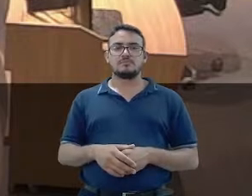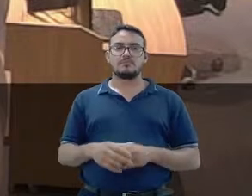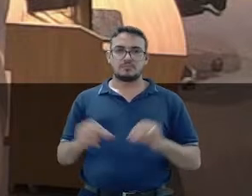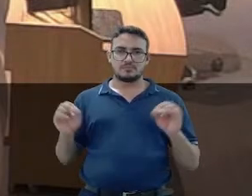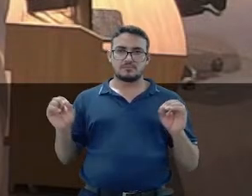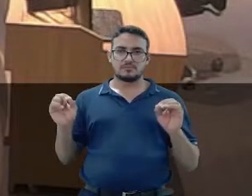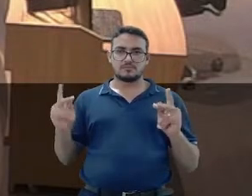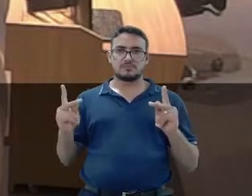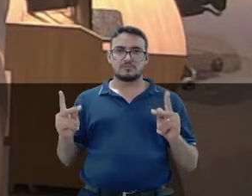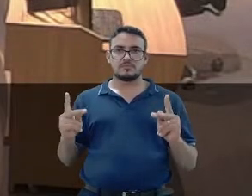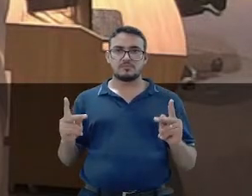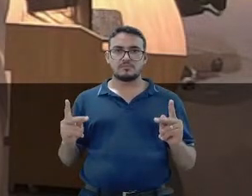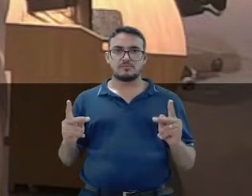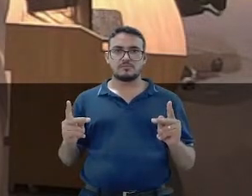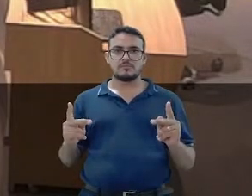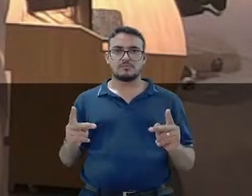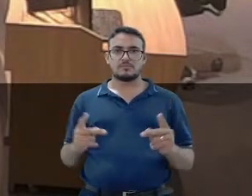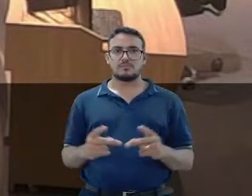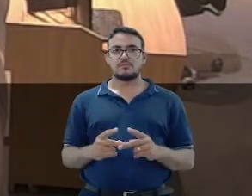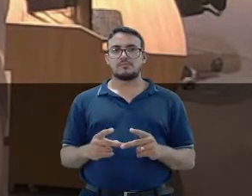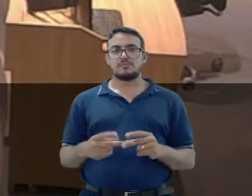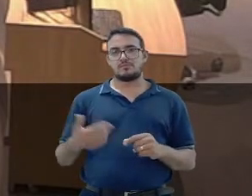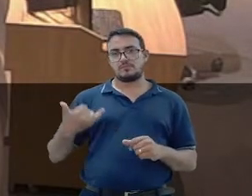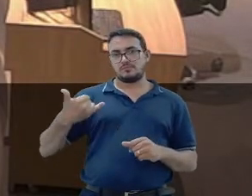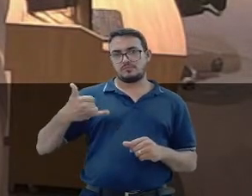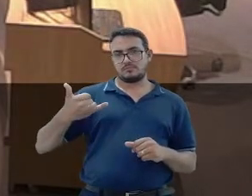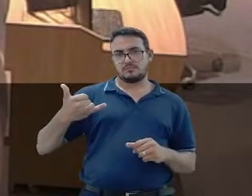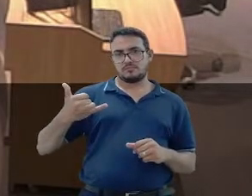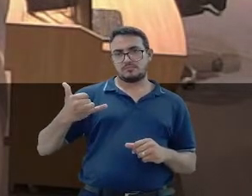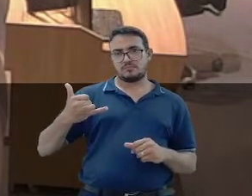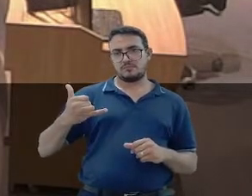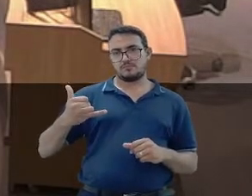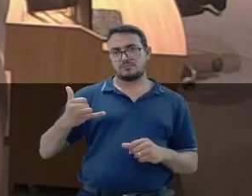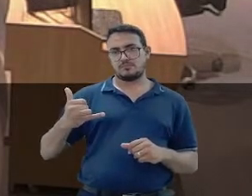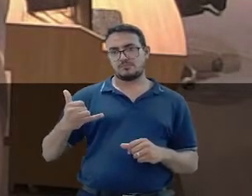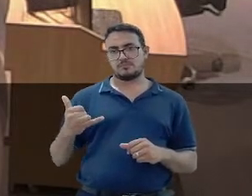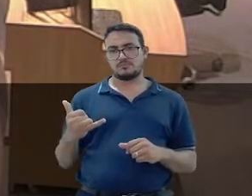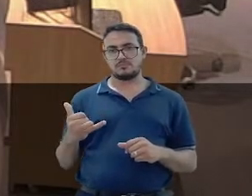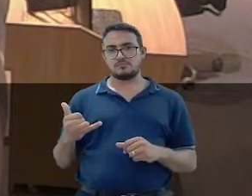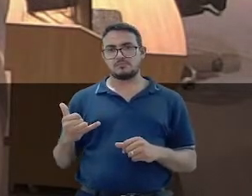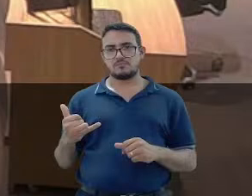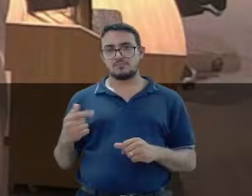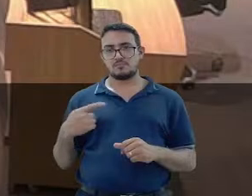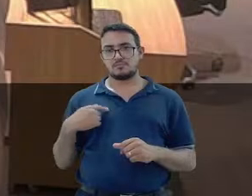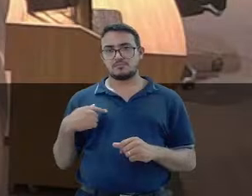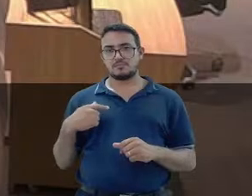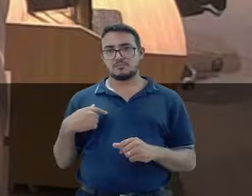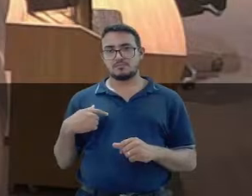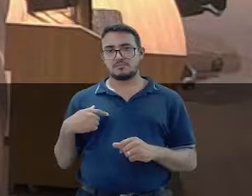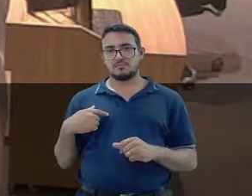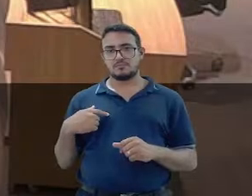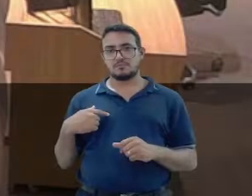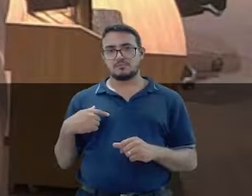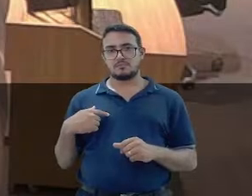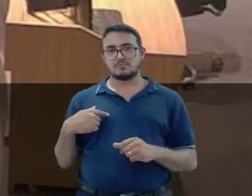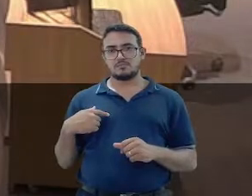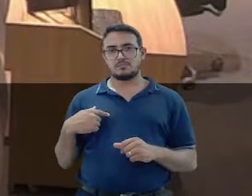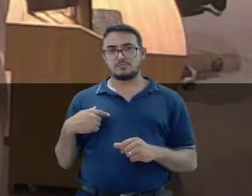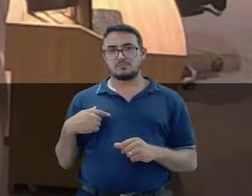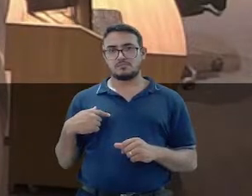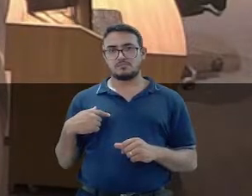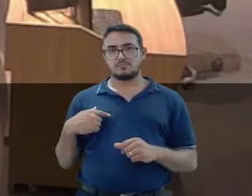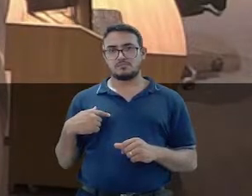Isso. A senhora está com o celular ligado... Ao mesmo. Eu estou acompanhando, excelência, a pauta por outro